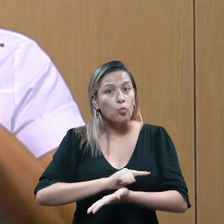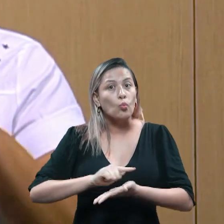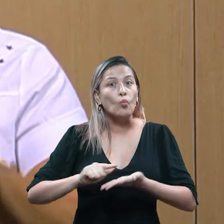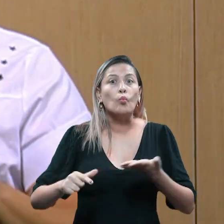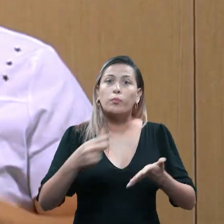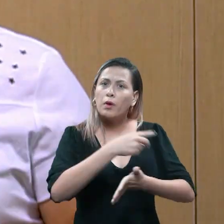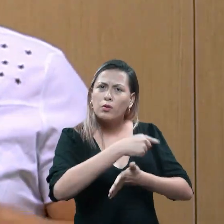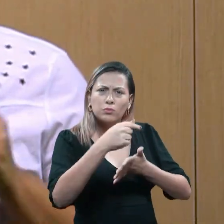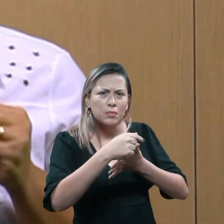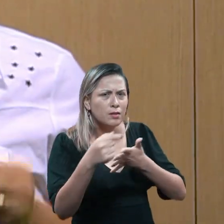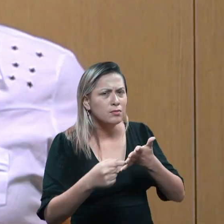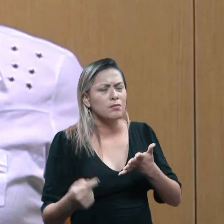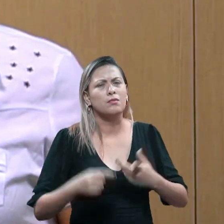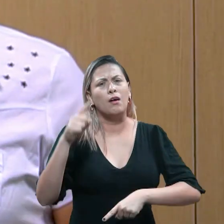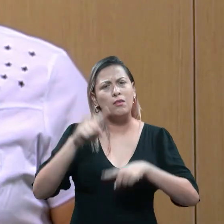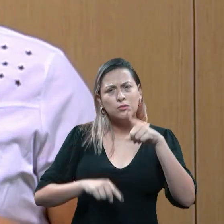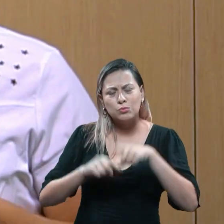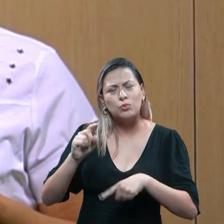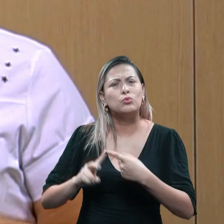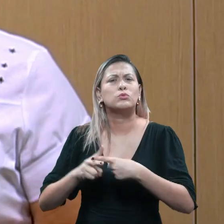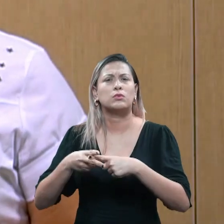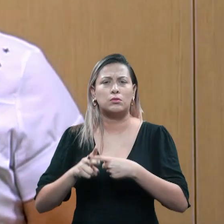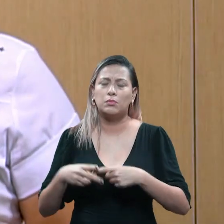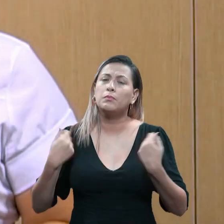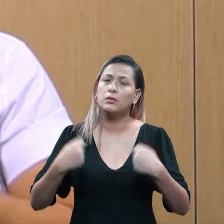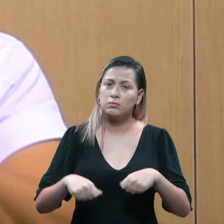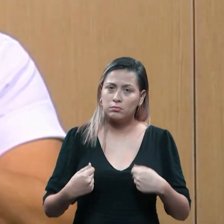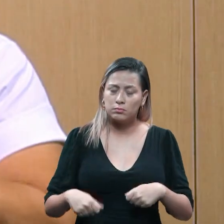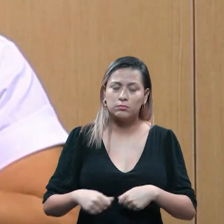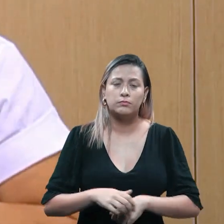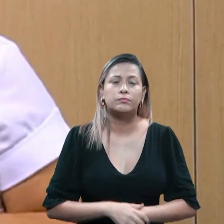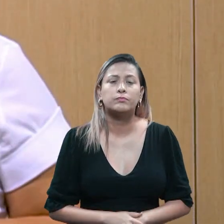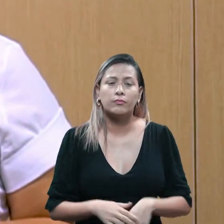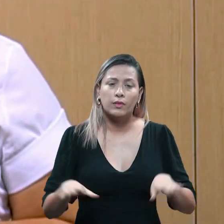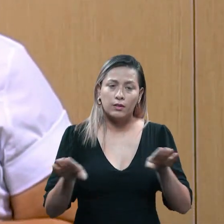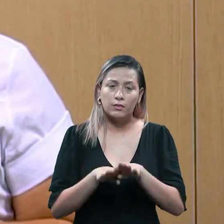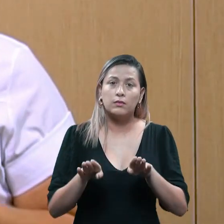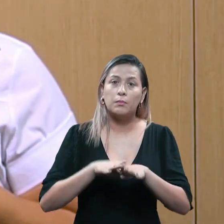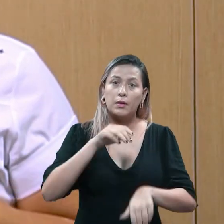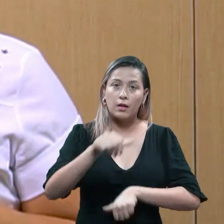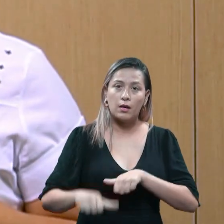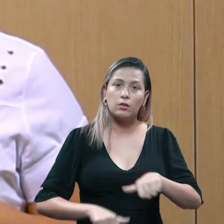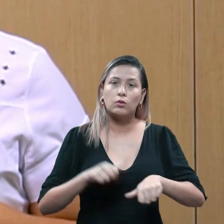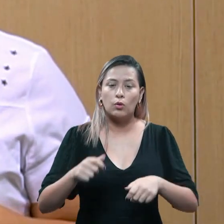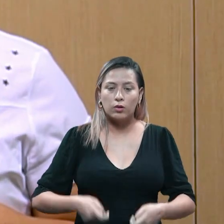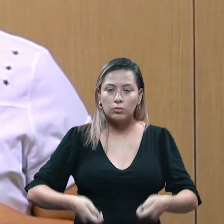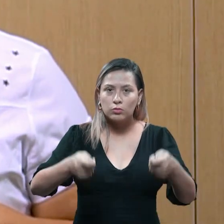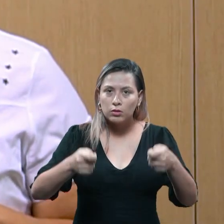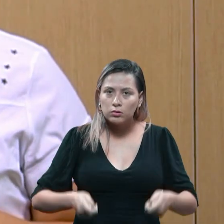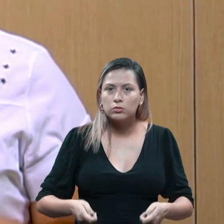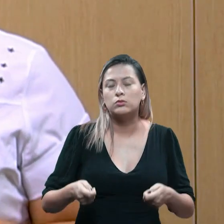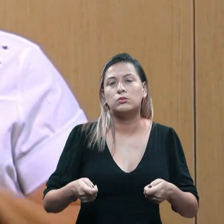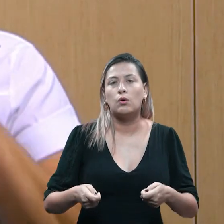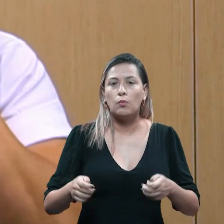utensílios, cosméticos, equipamentos que foram utilizados, bem como a troca do lençol que cobre a maca,